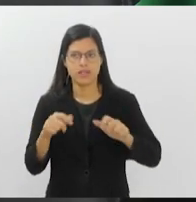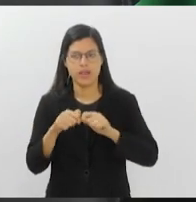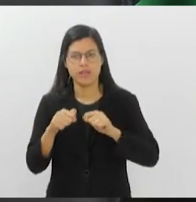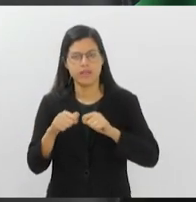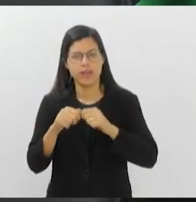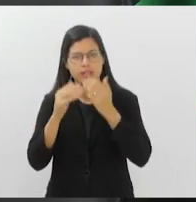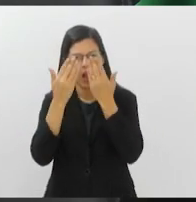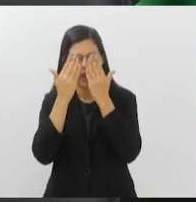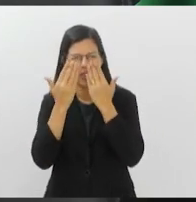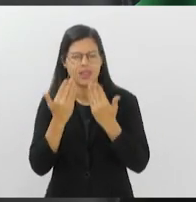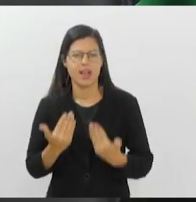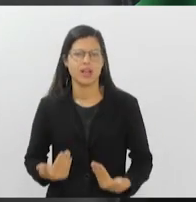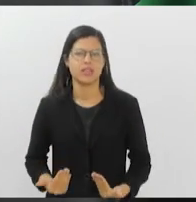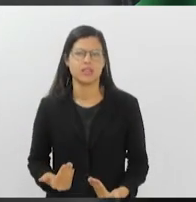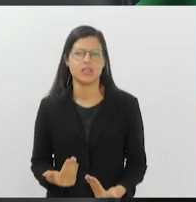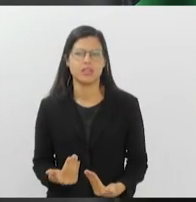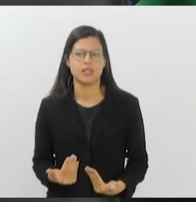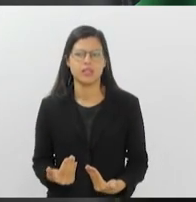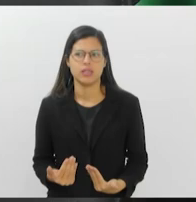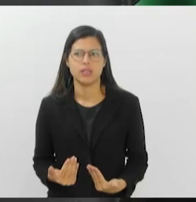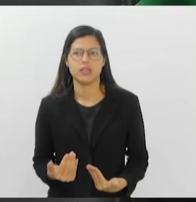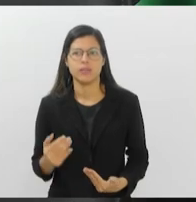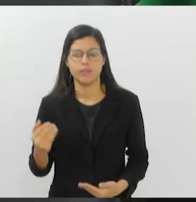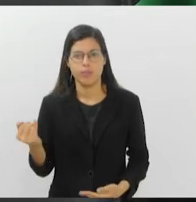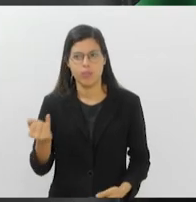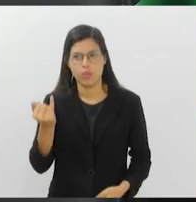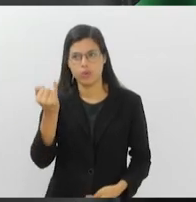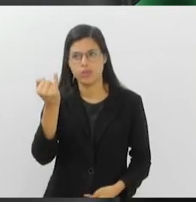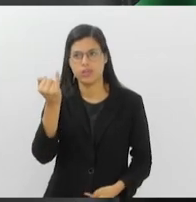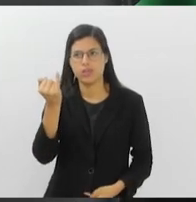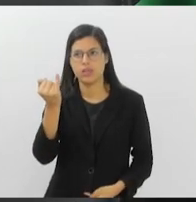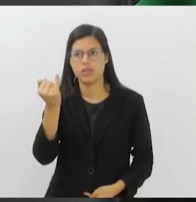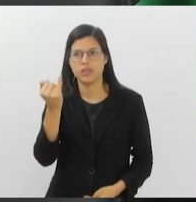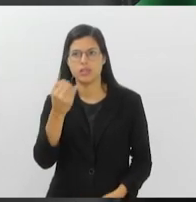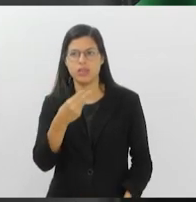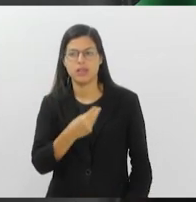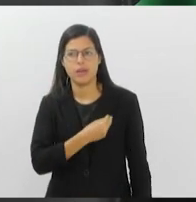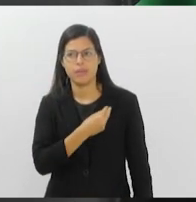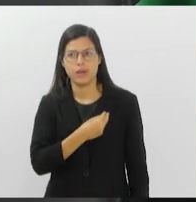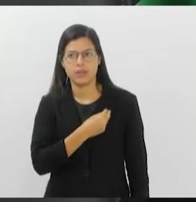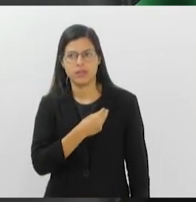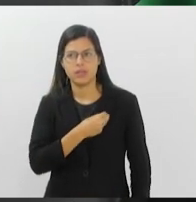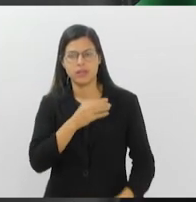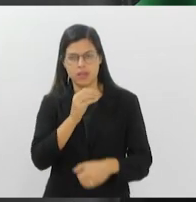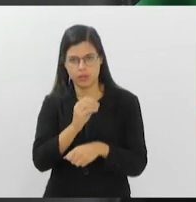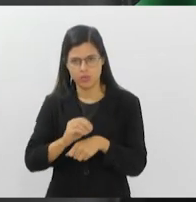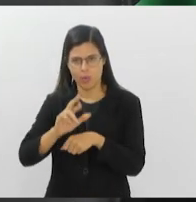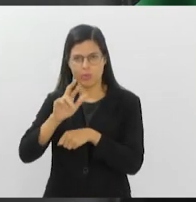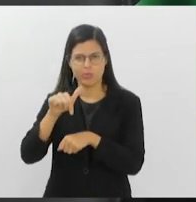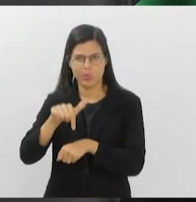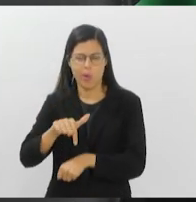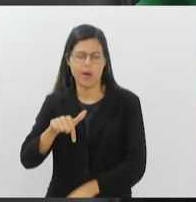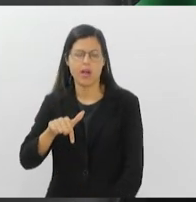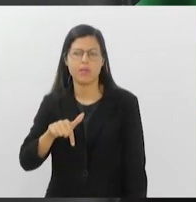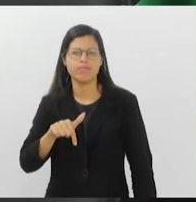a análise, né? E aí a importância da presença da doutora Ariadna Patrícia, e apenas 8